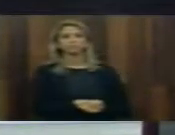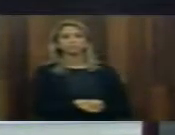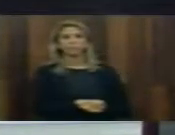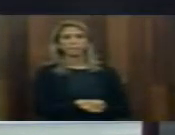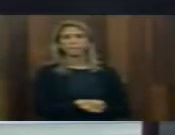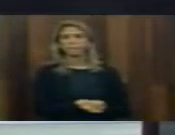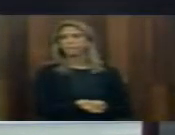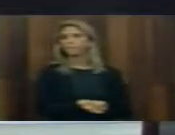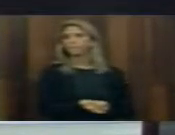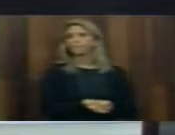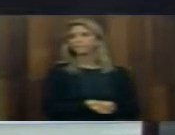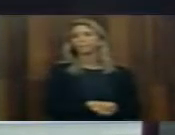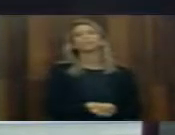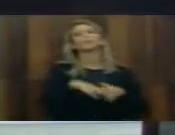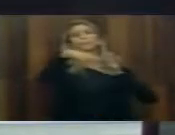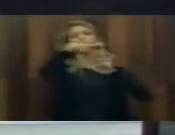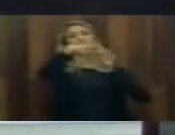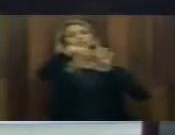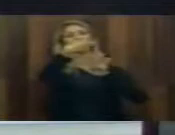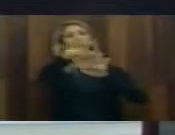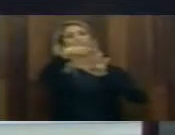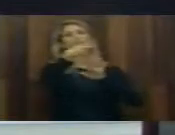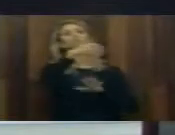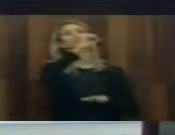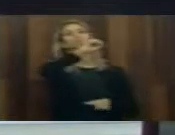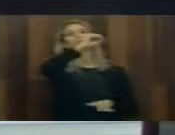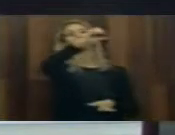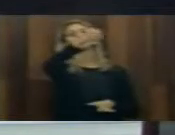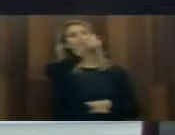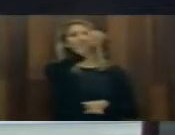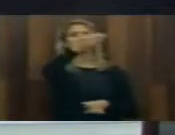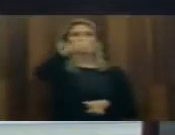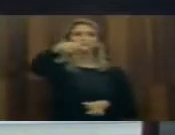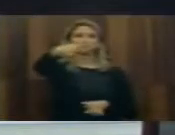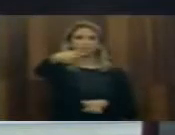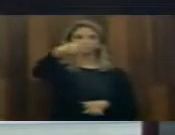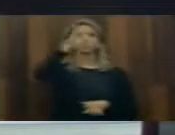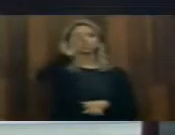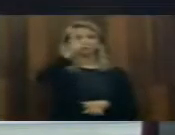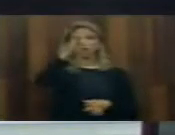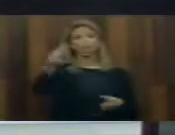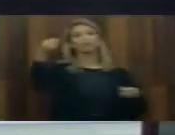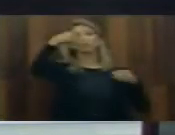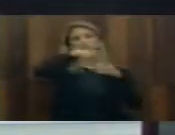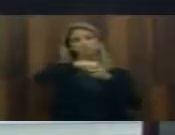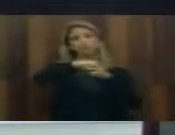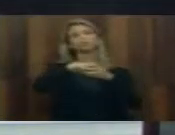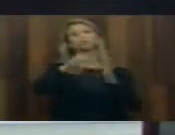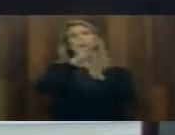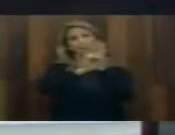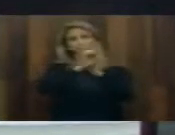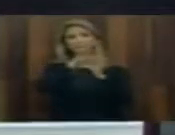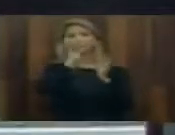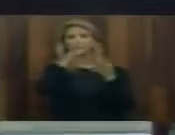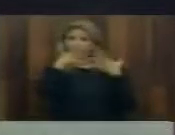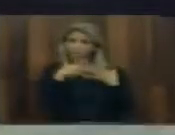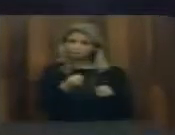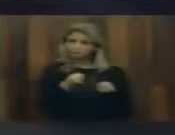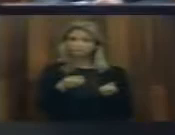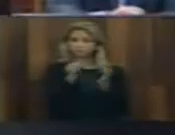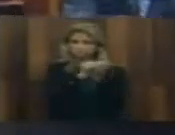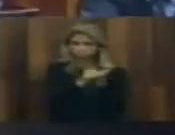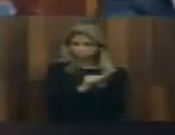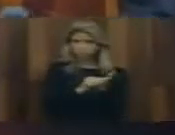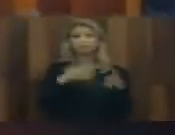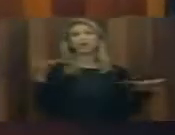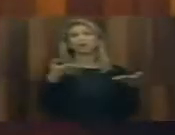por unanimidade. Projeto de resolução 6/17, já com a inclusão das emendas aprovadas.